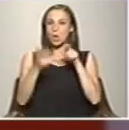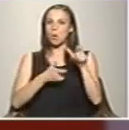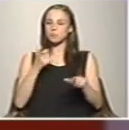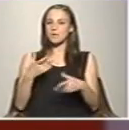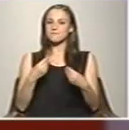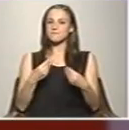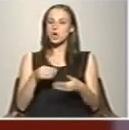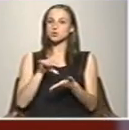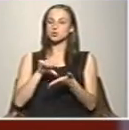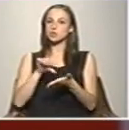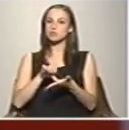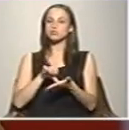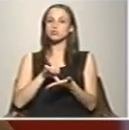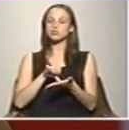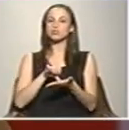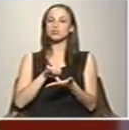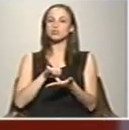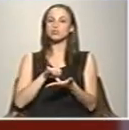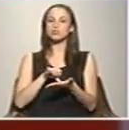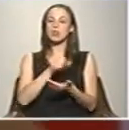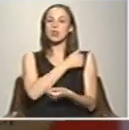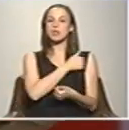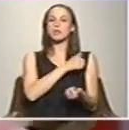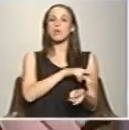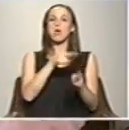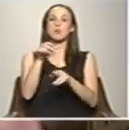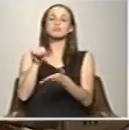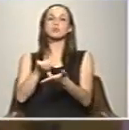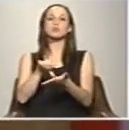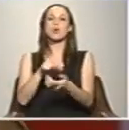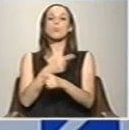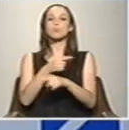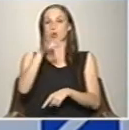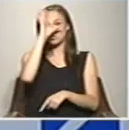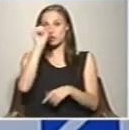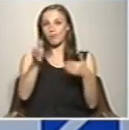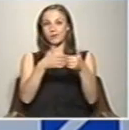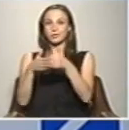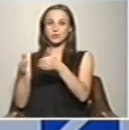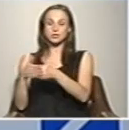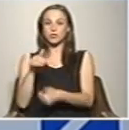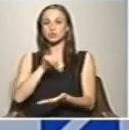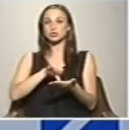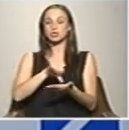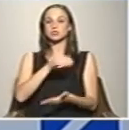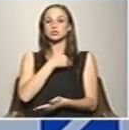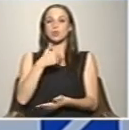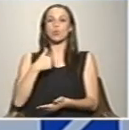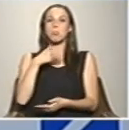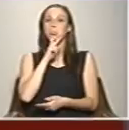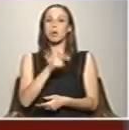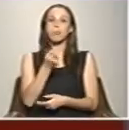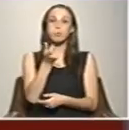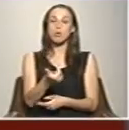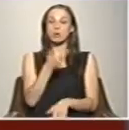do centro, vão da periferia para o centro, porque o Estado tem andado a fechar centros de saúde, as respostas de saúde são pequenas e, portanto, as